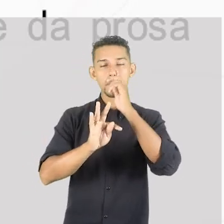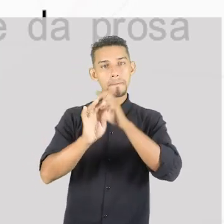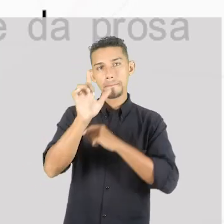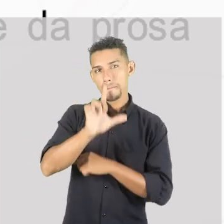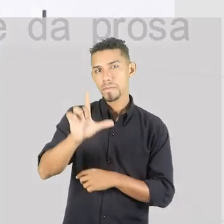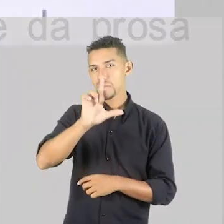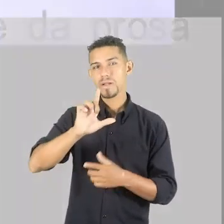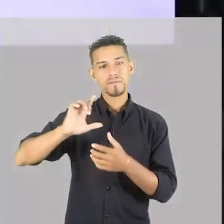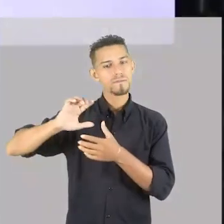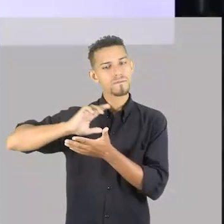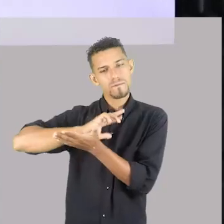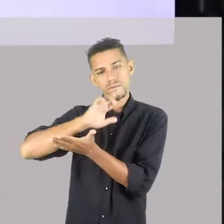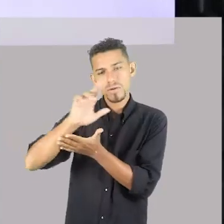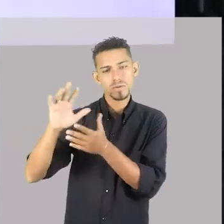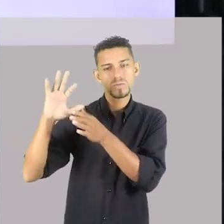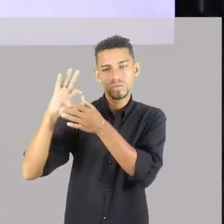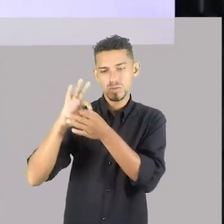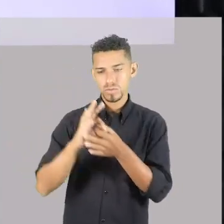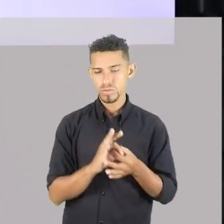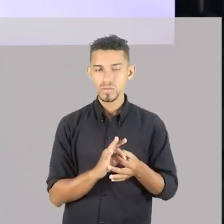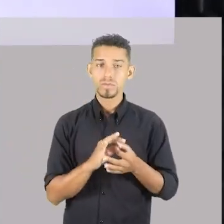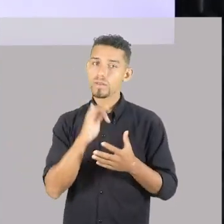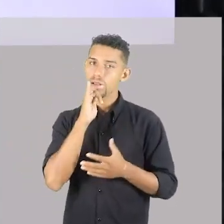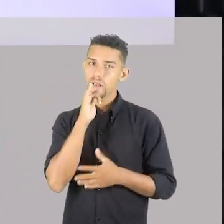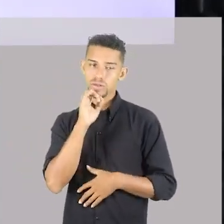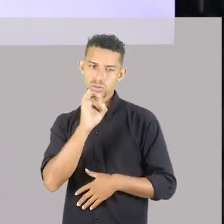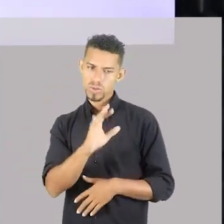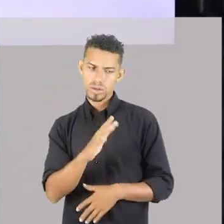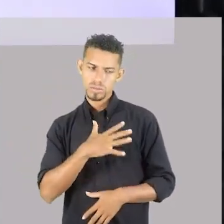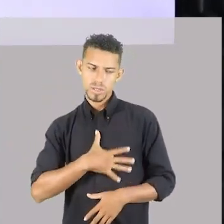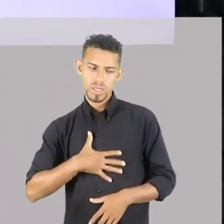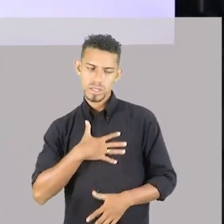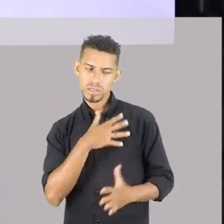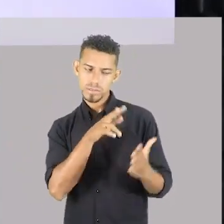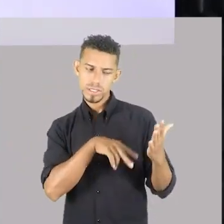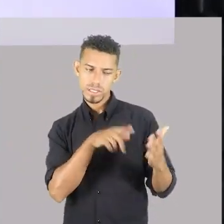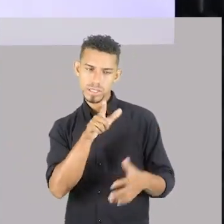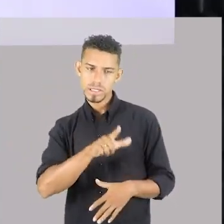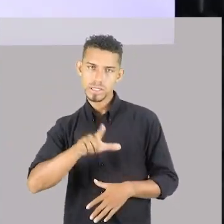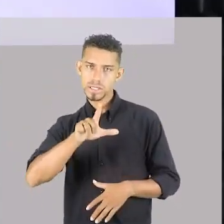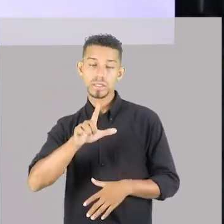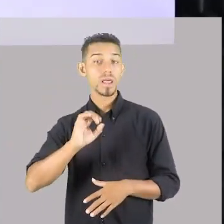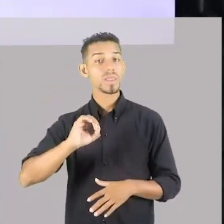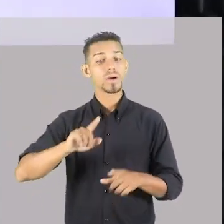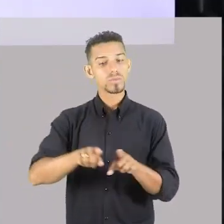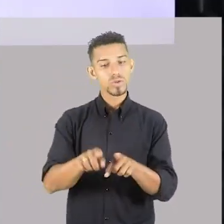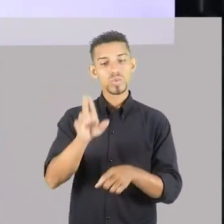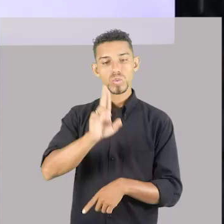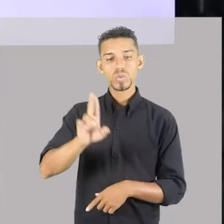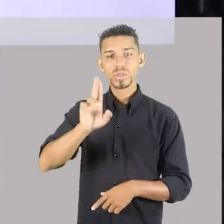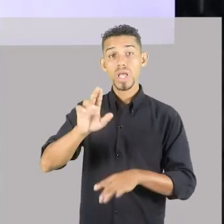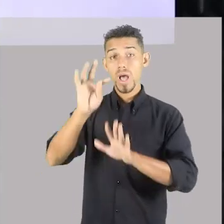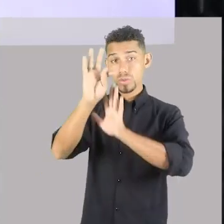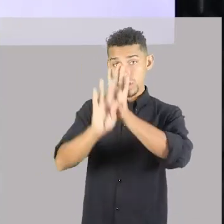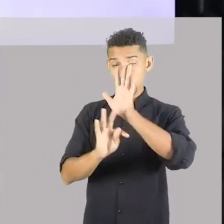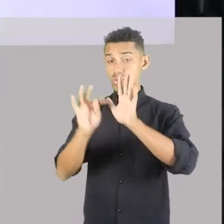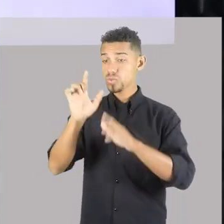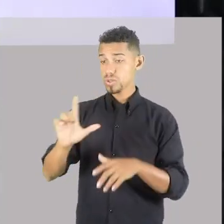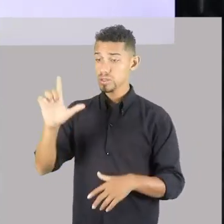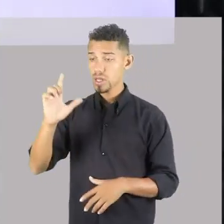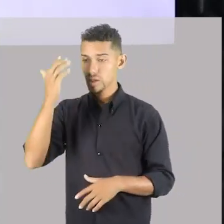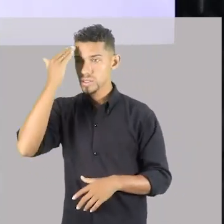diversos contextos, não somente do prazer pela literatura, mas também usar o texto literário para o